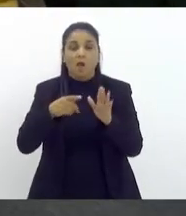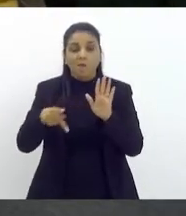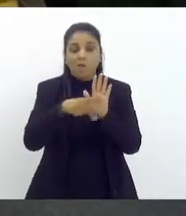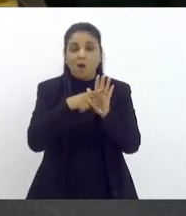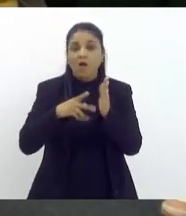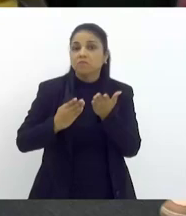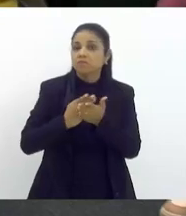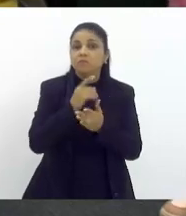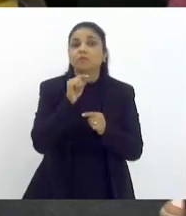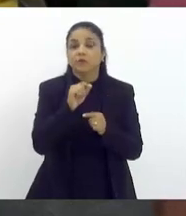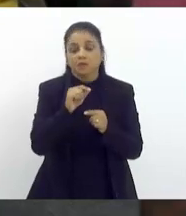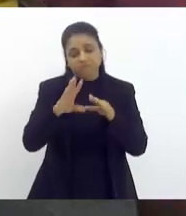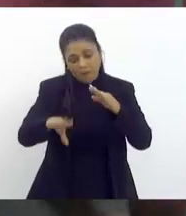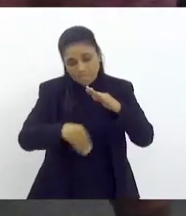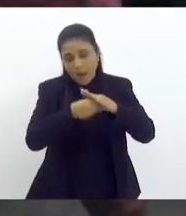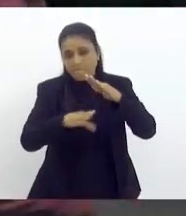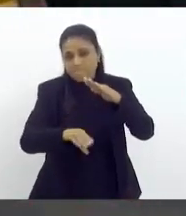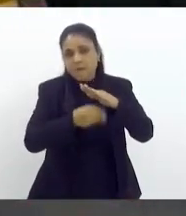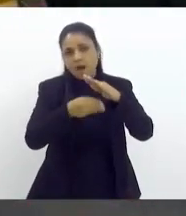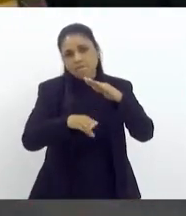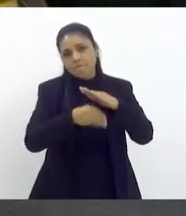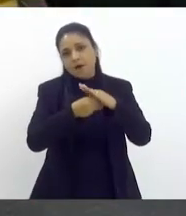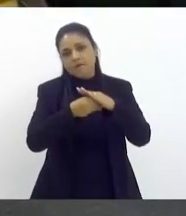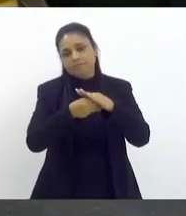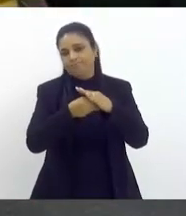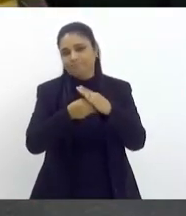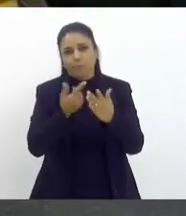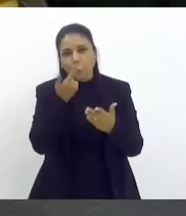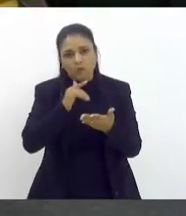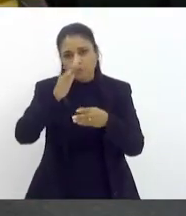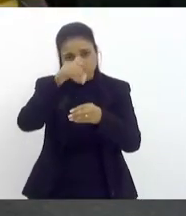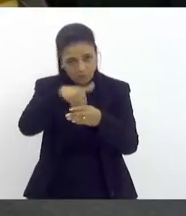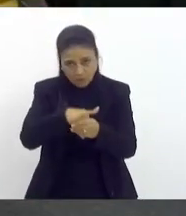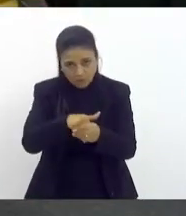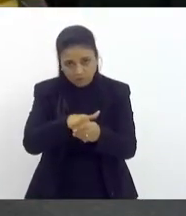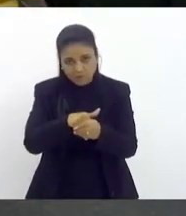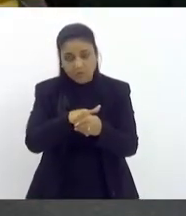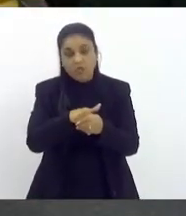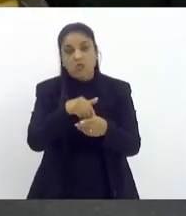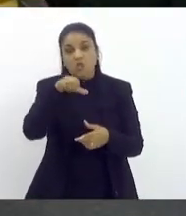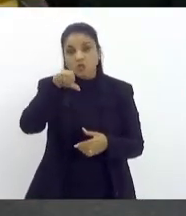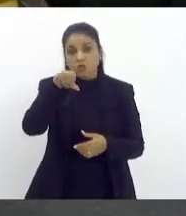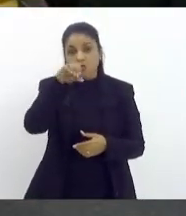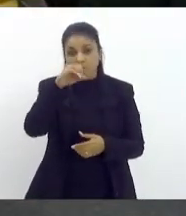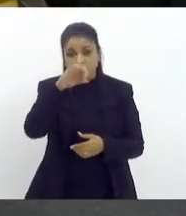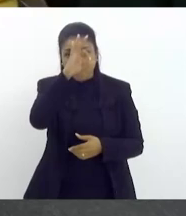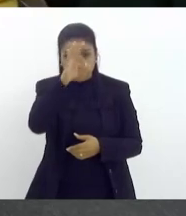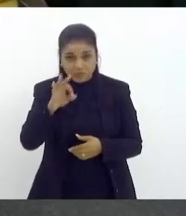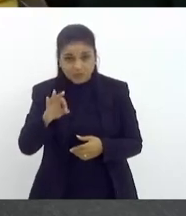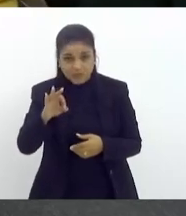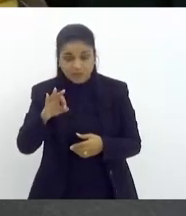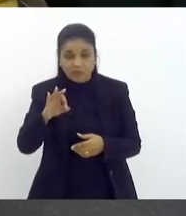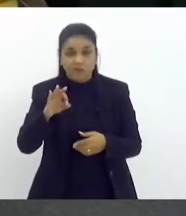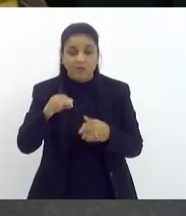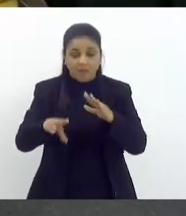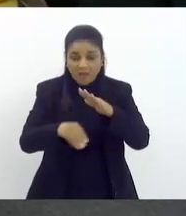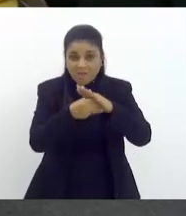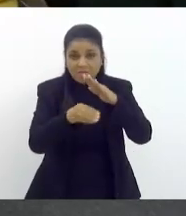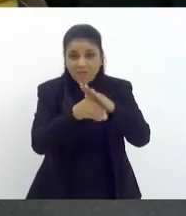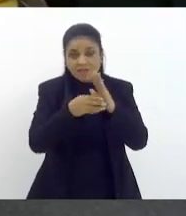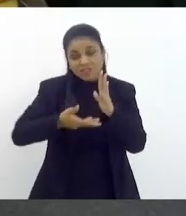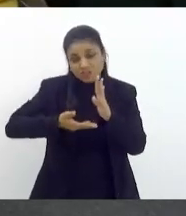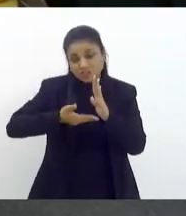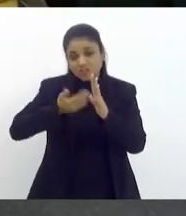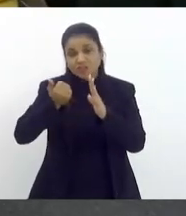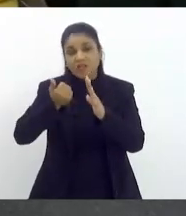emendas e 90% dessas emendas são apontando a retirada dos itens de